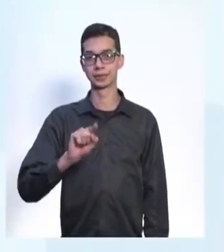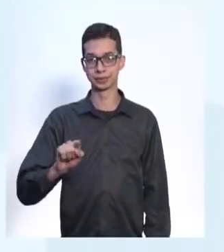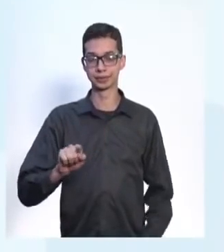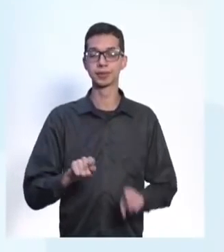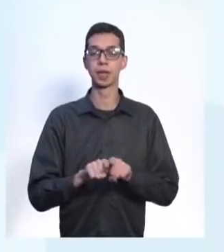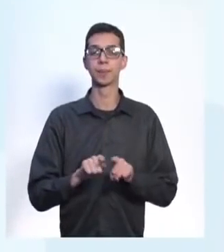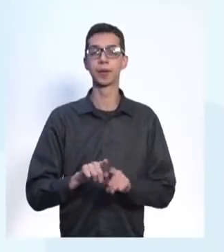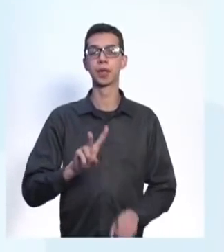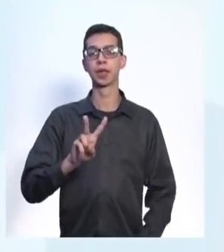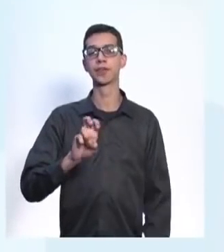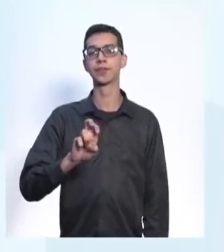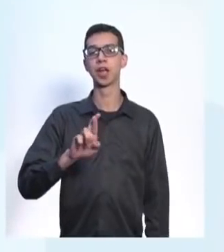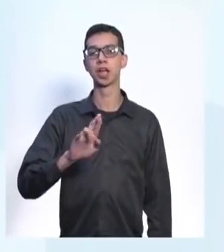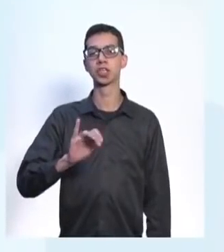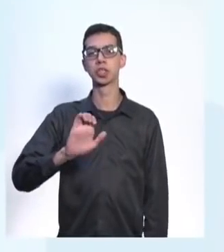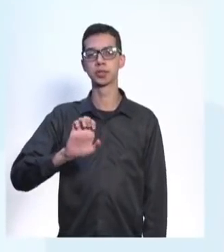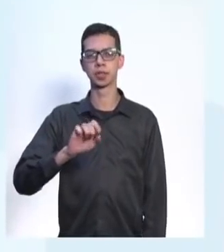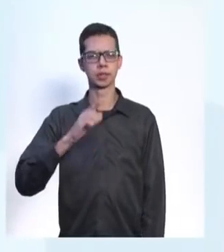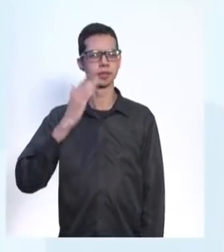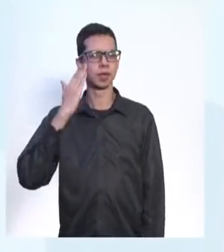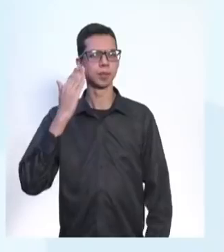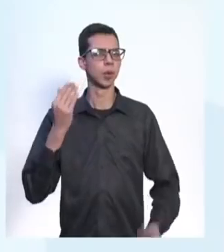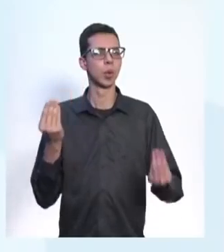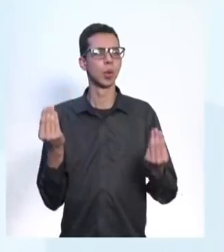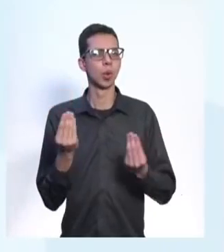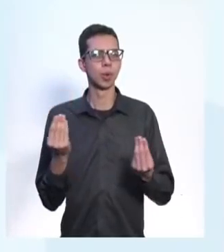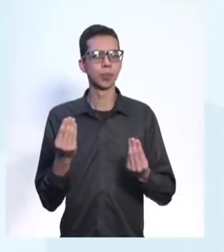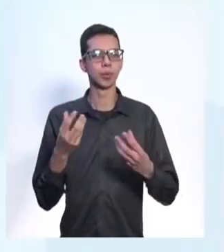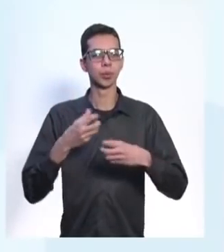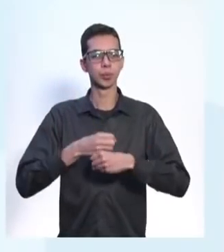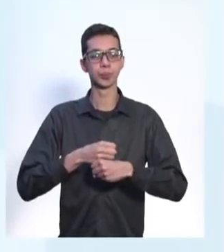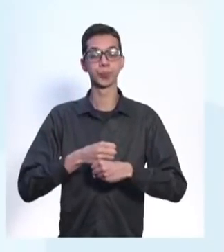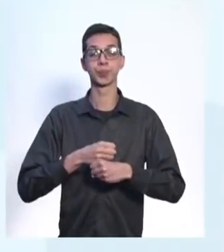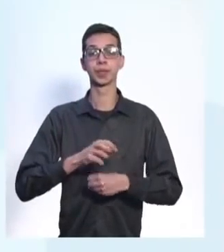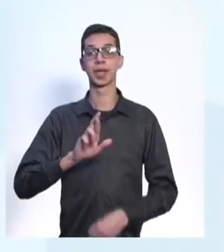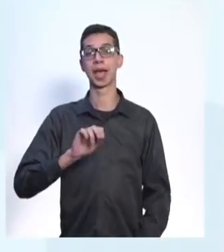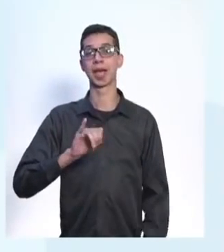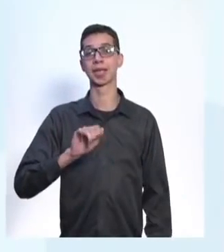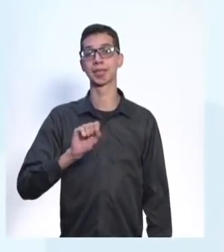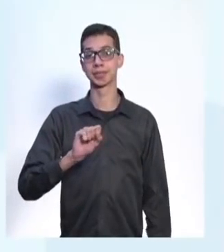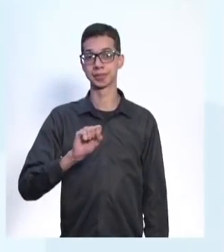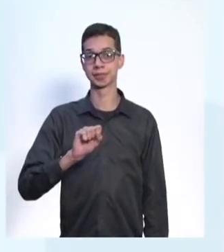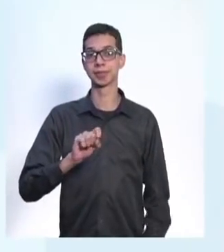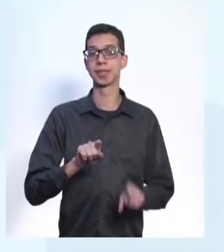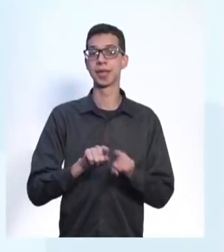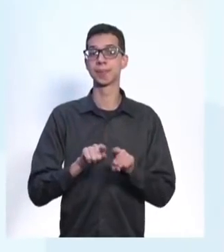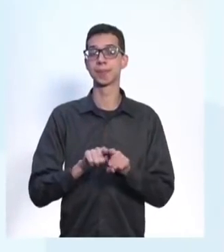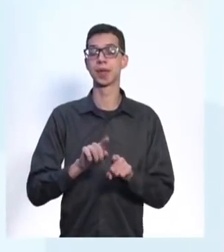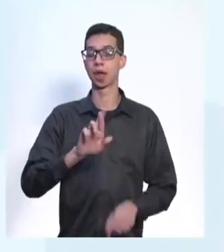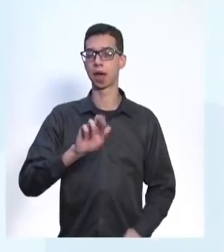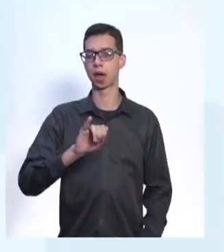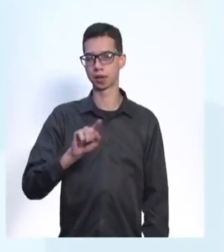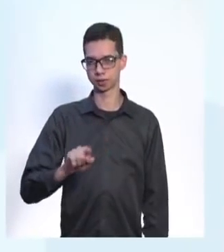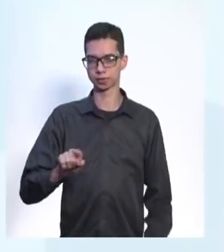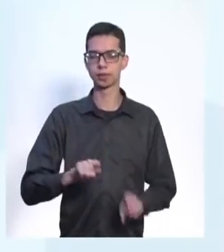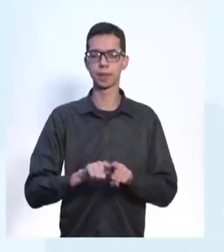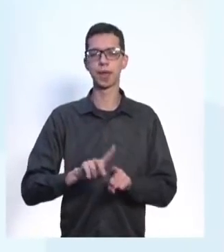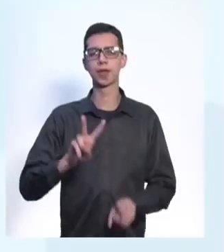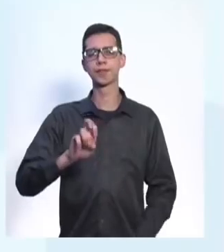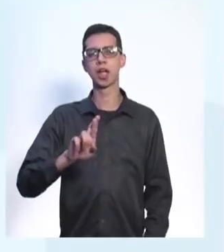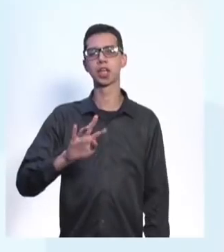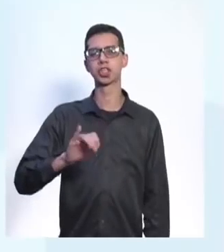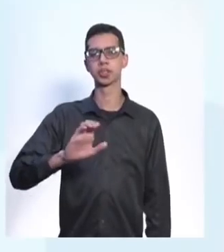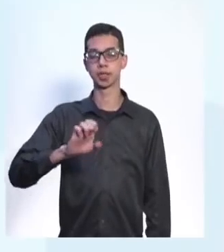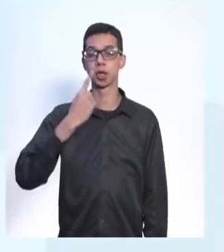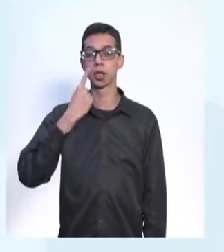como faz para calcular a raiz e o vértice da função do segundo grau. Então, lá em cima você tem f de x